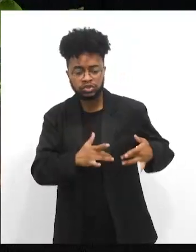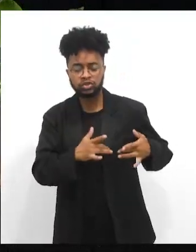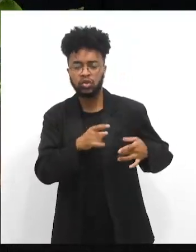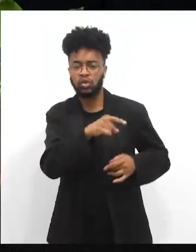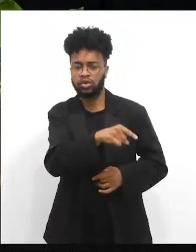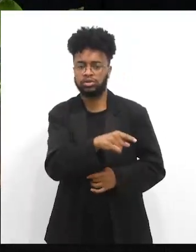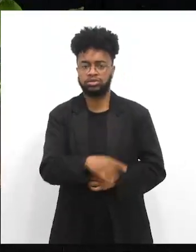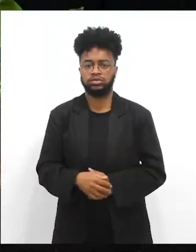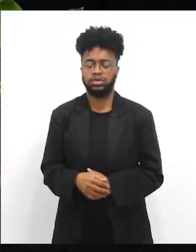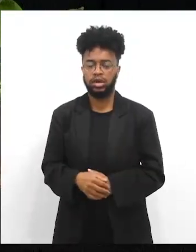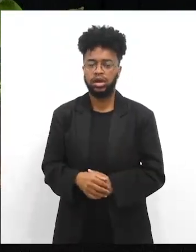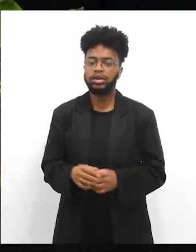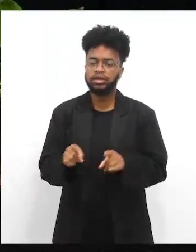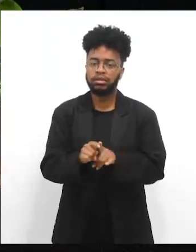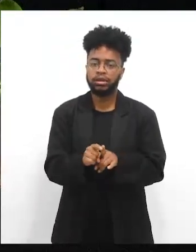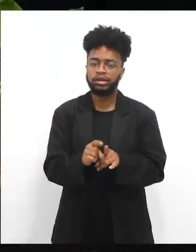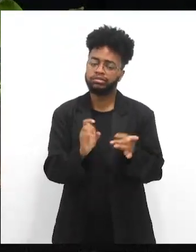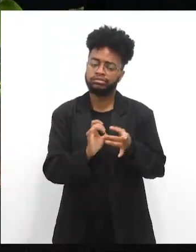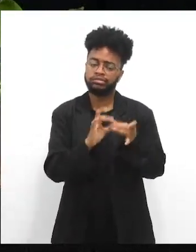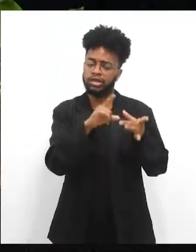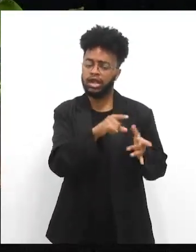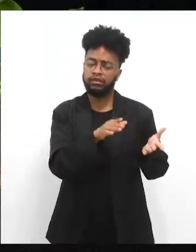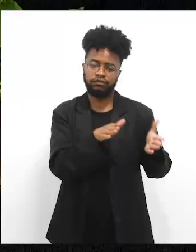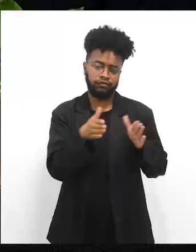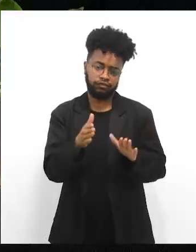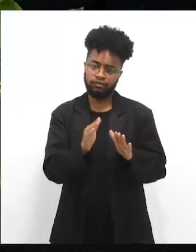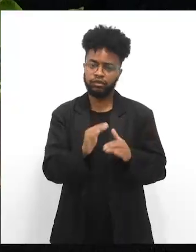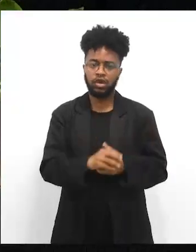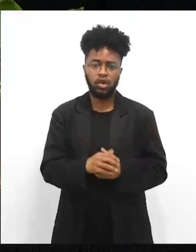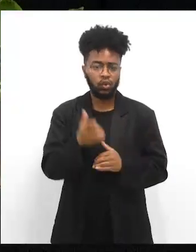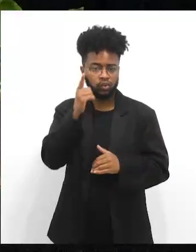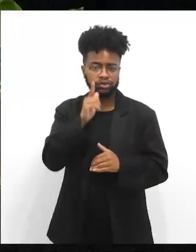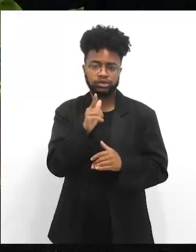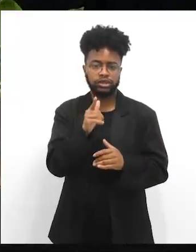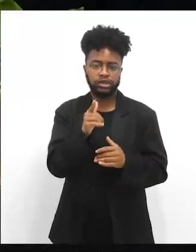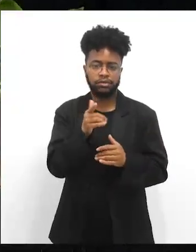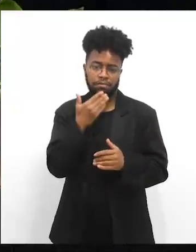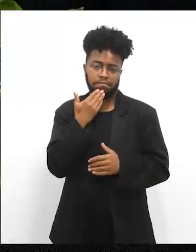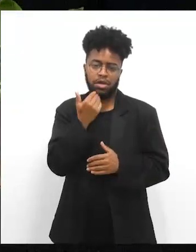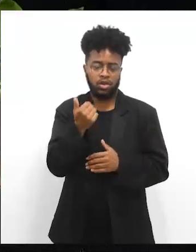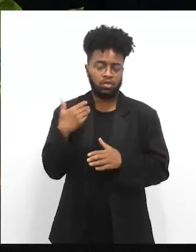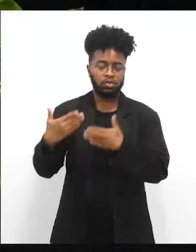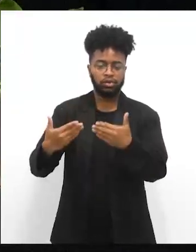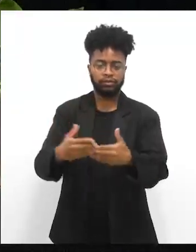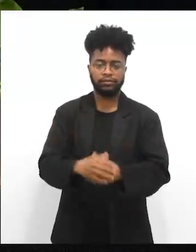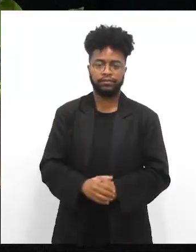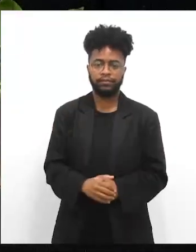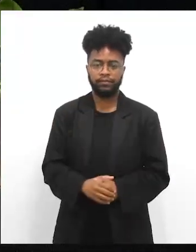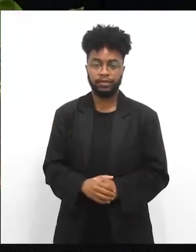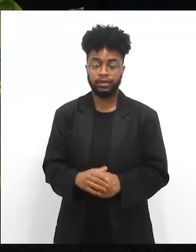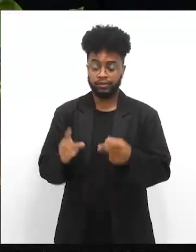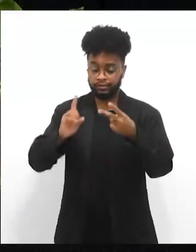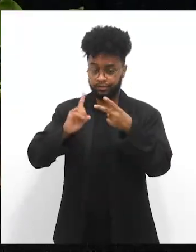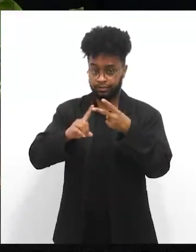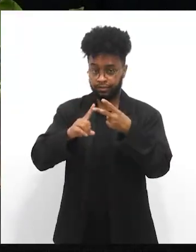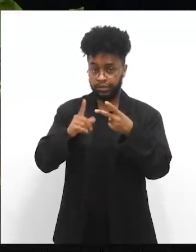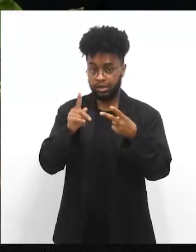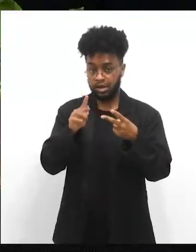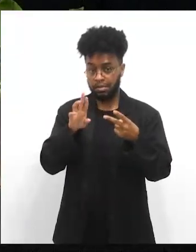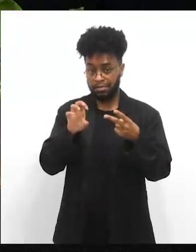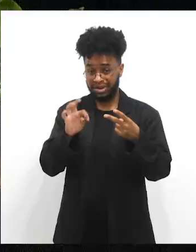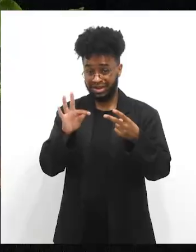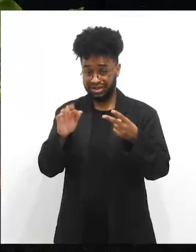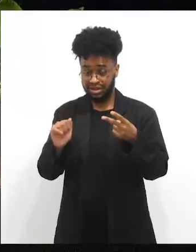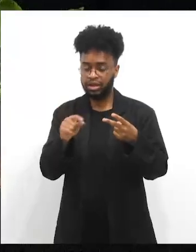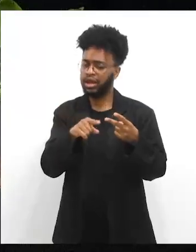tivesse misericórdia dele e que ele fizesse aquela passagem. Ponto. O da